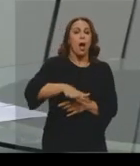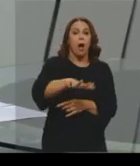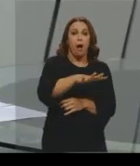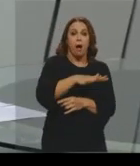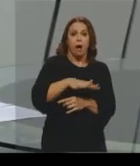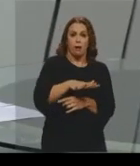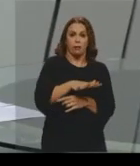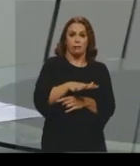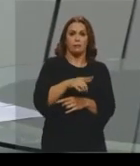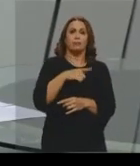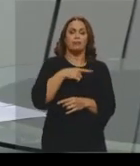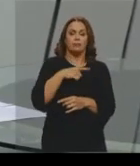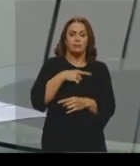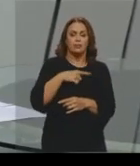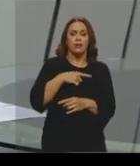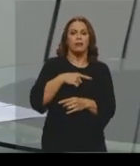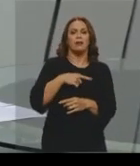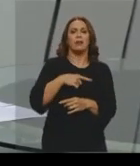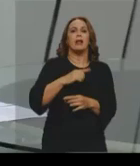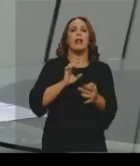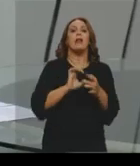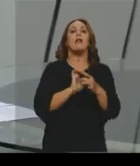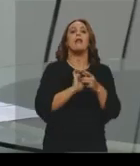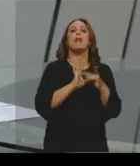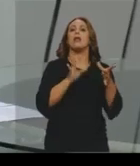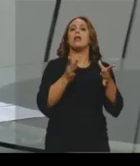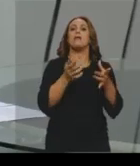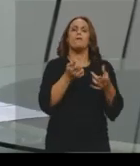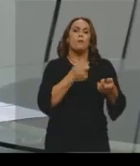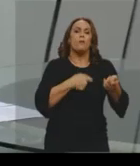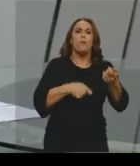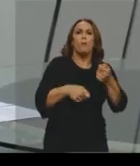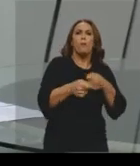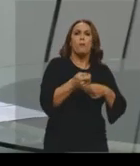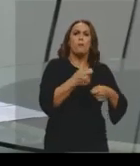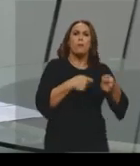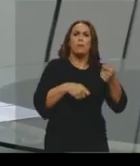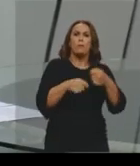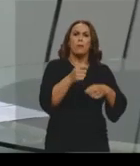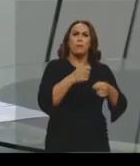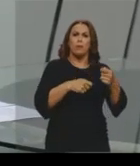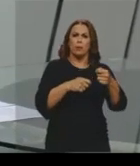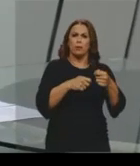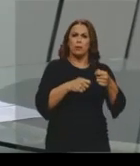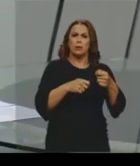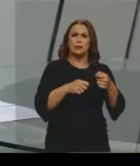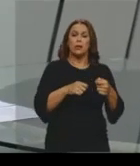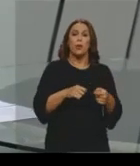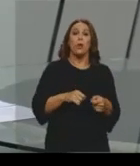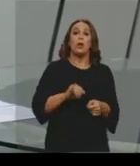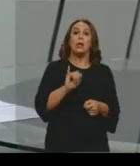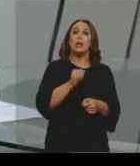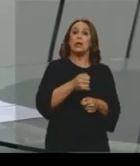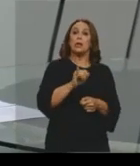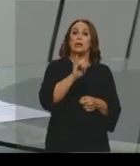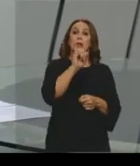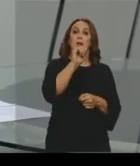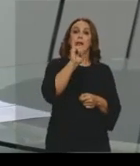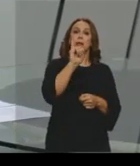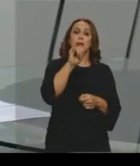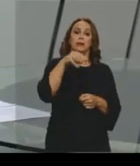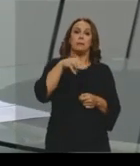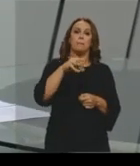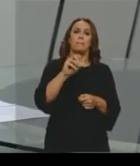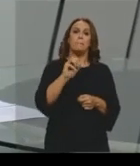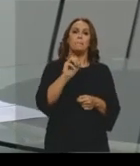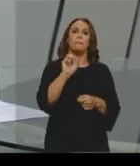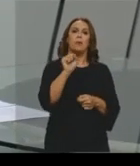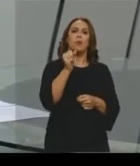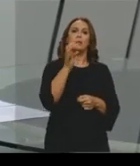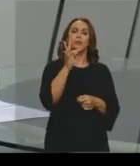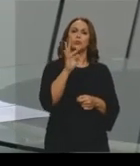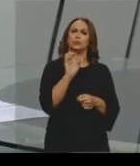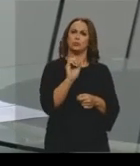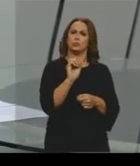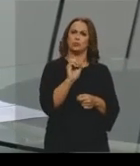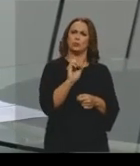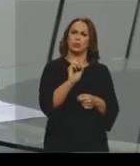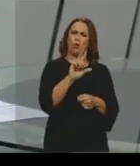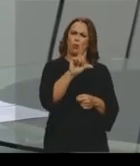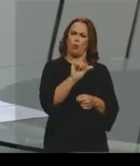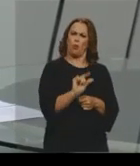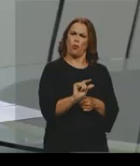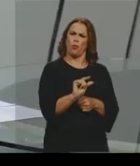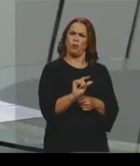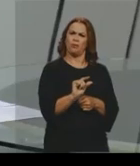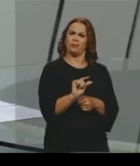de impostos ou redução de impostos entre os seus membros. Membros, no caso, que não somente países, né, mas, por exemplo,